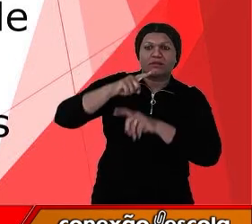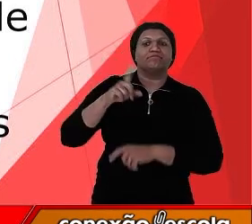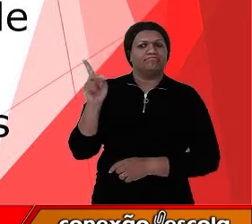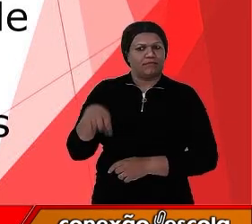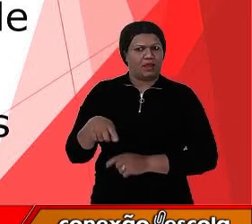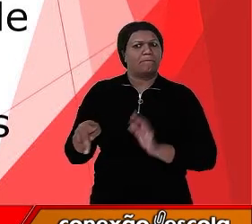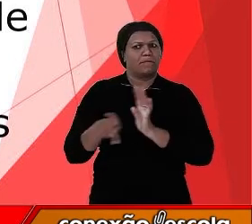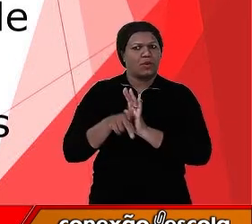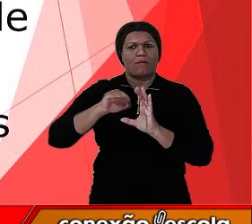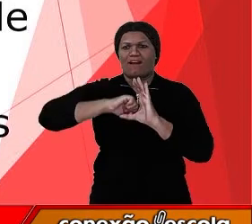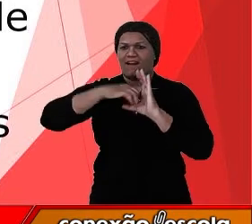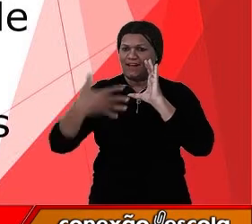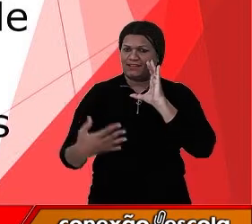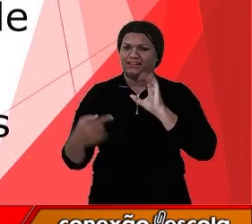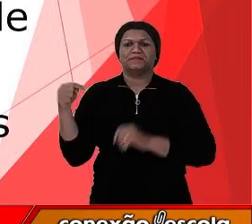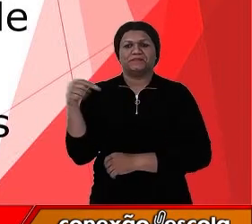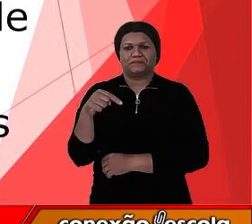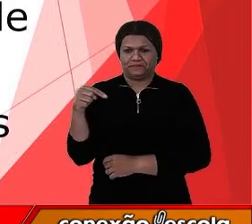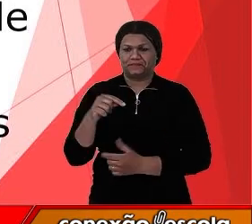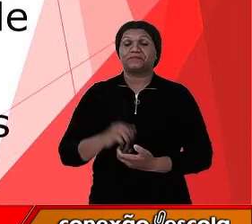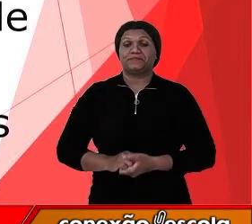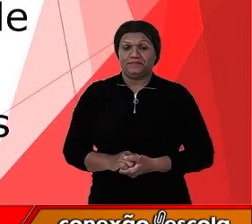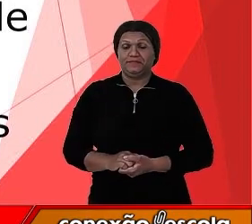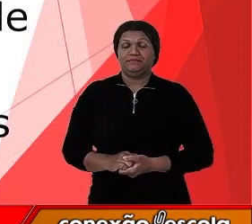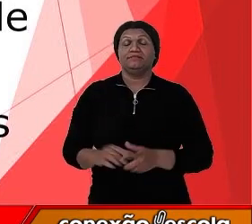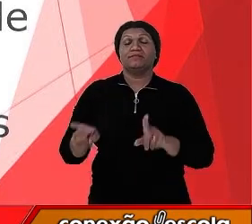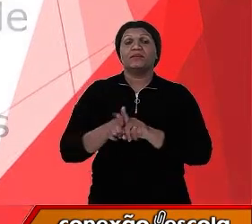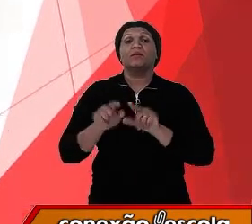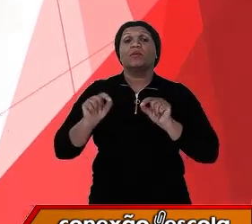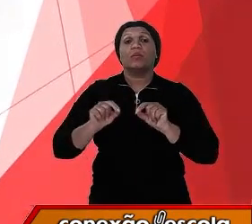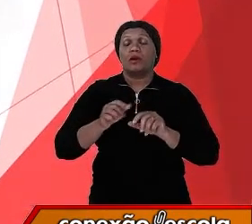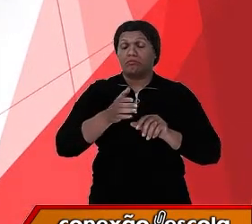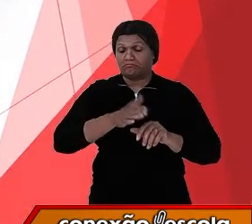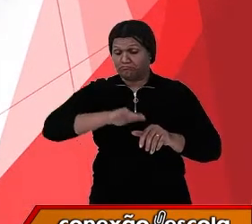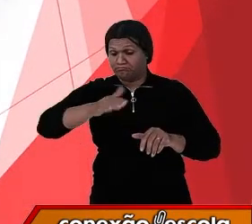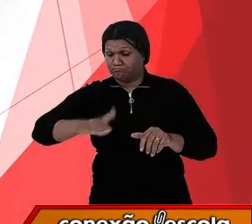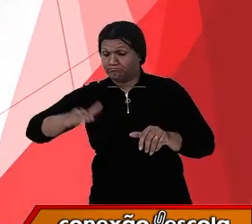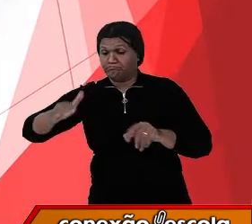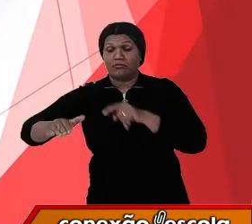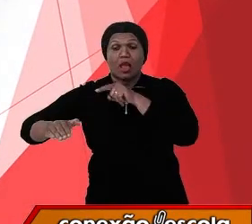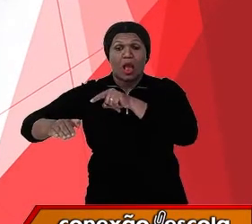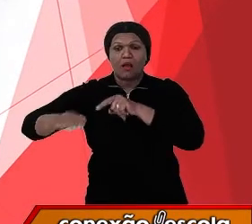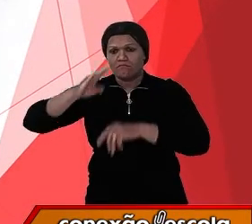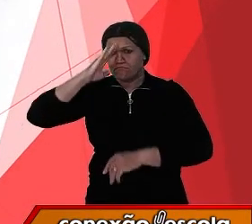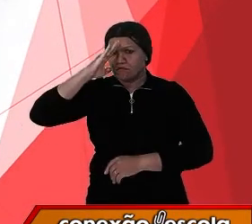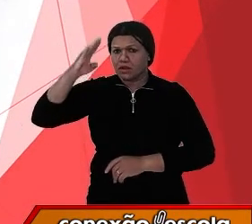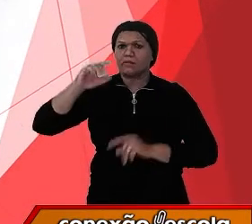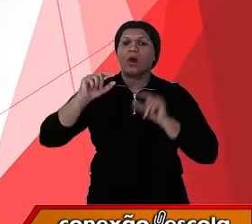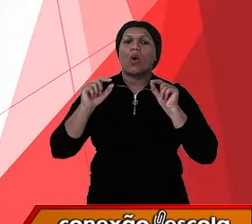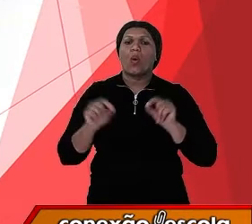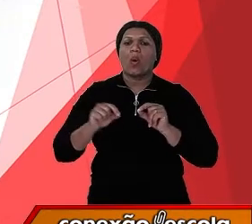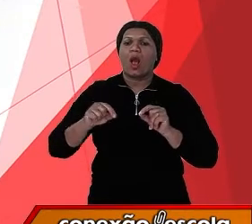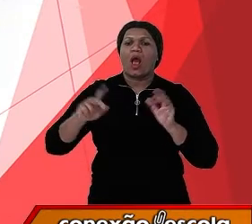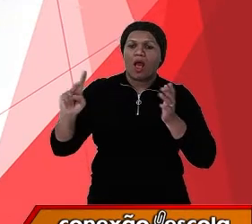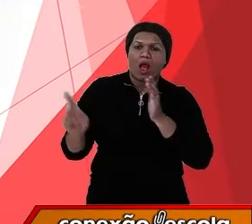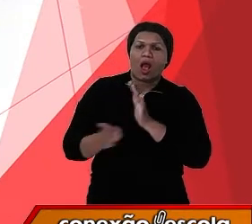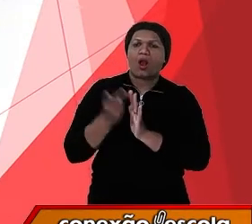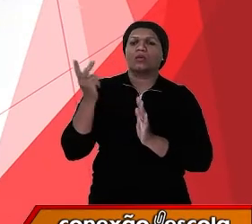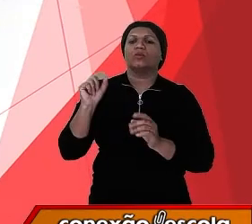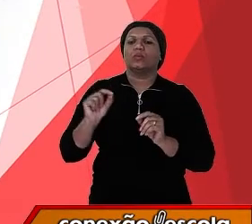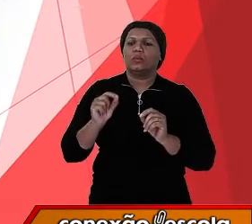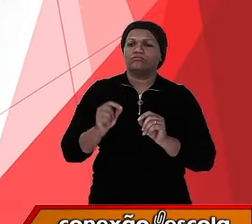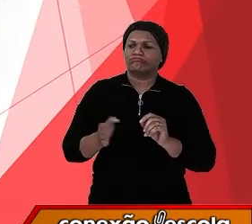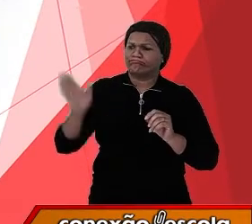vou climático sem contar que o relevo é formado principalmente por depressões